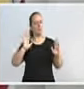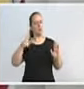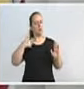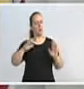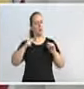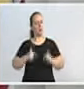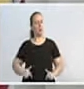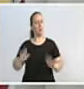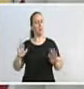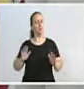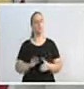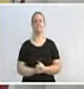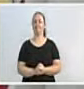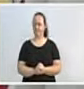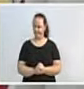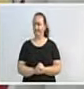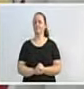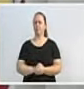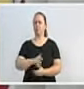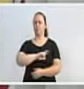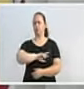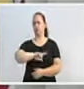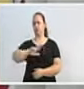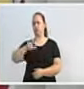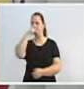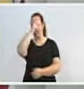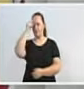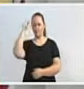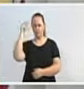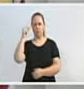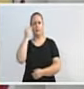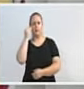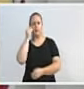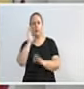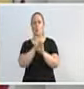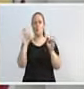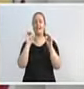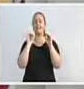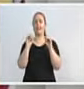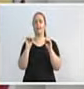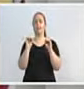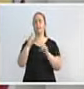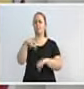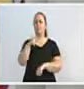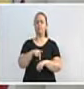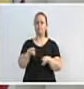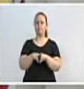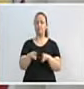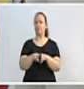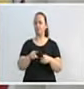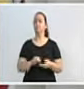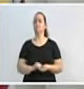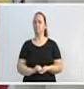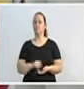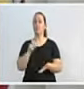E isso é importante. E teve vários prefeitos em Santa Catarina e no país que não foram à reeleição. Um número assim é